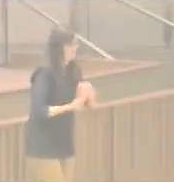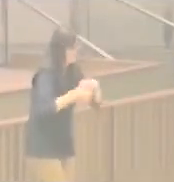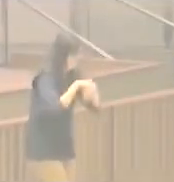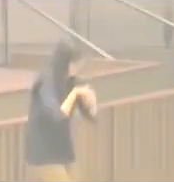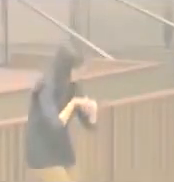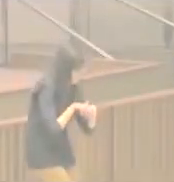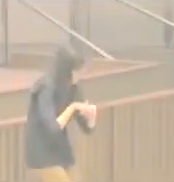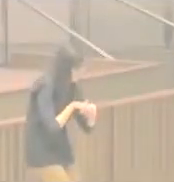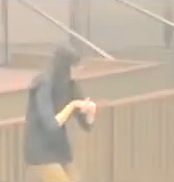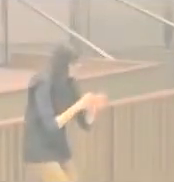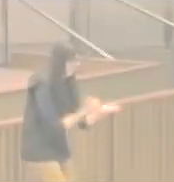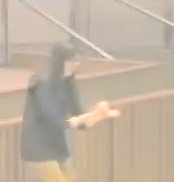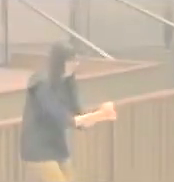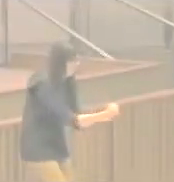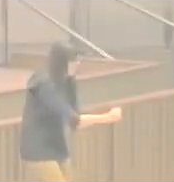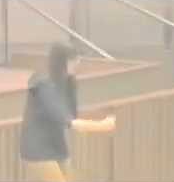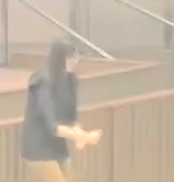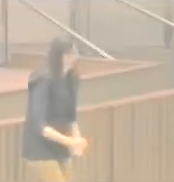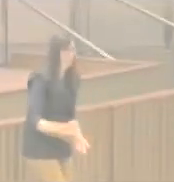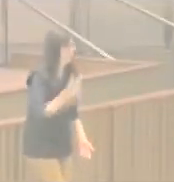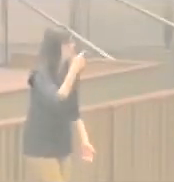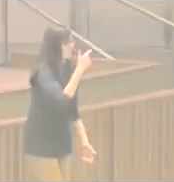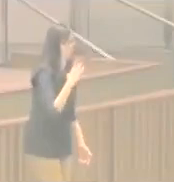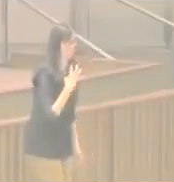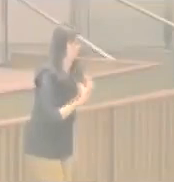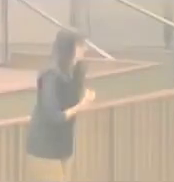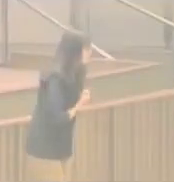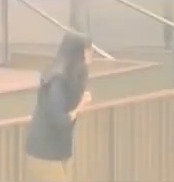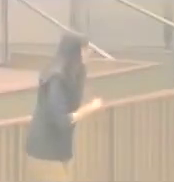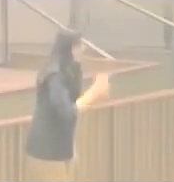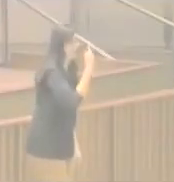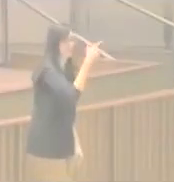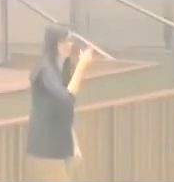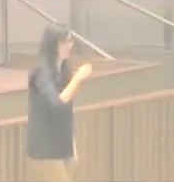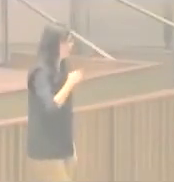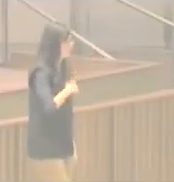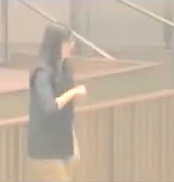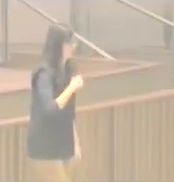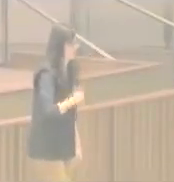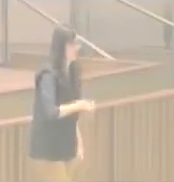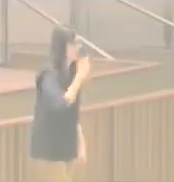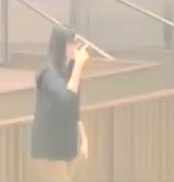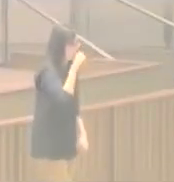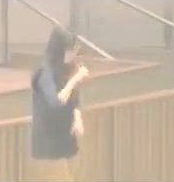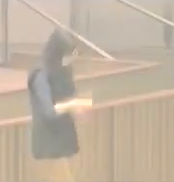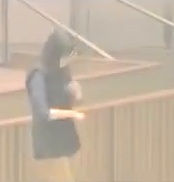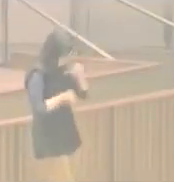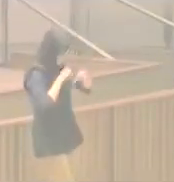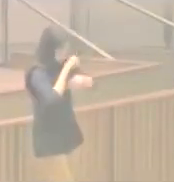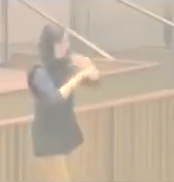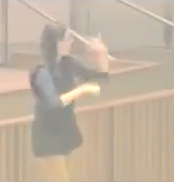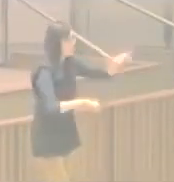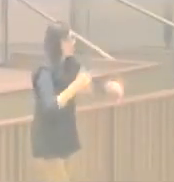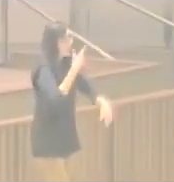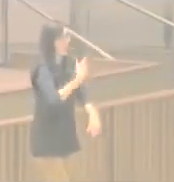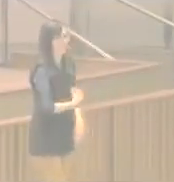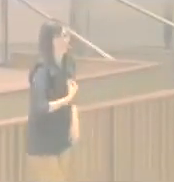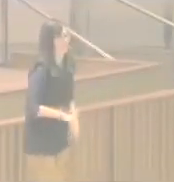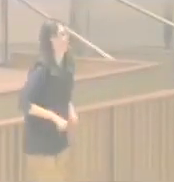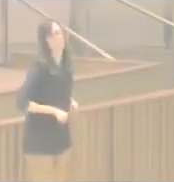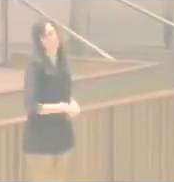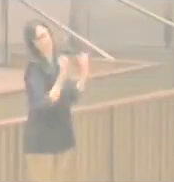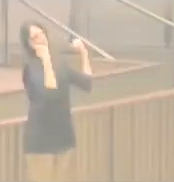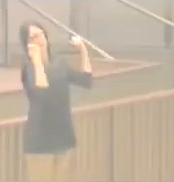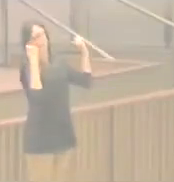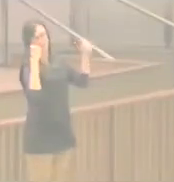não existe misericórdia, não existe restauração, não existe reconstrução da vida